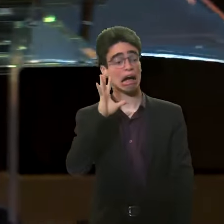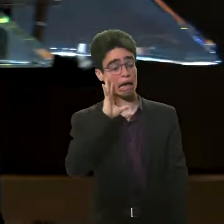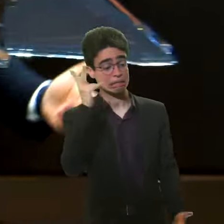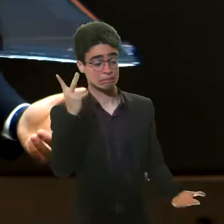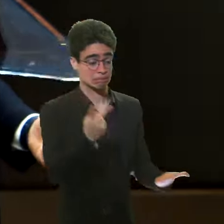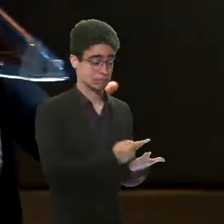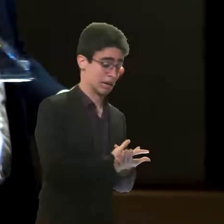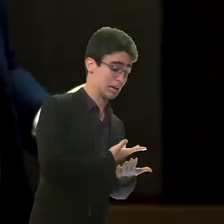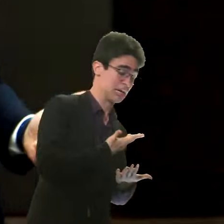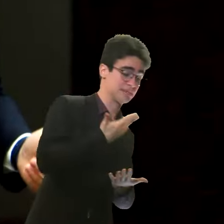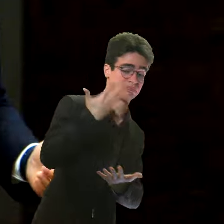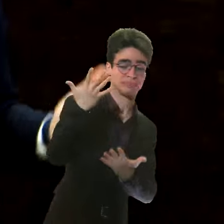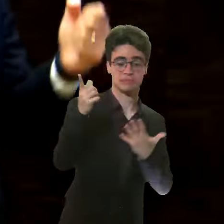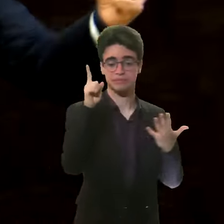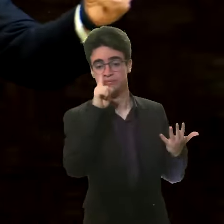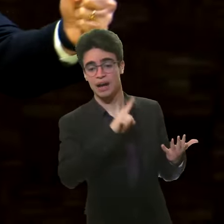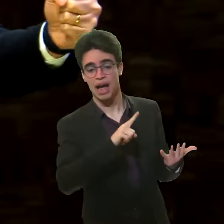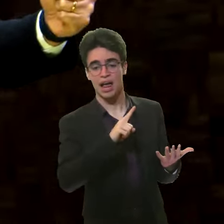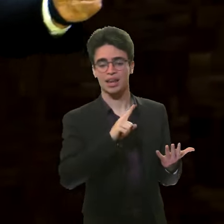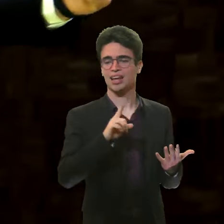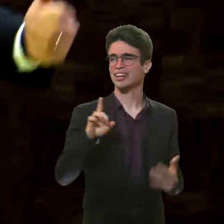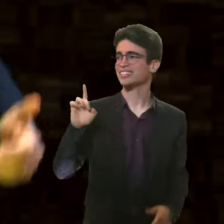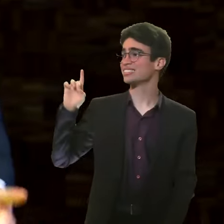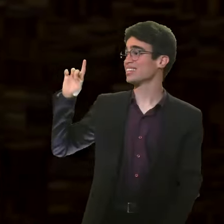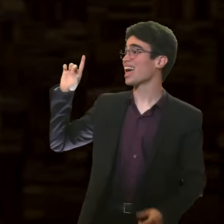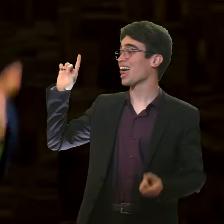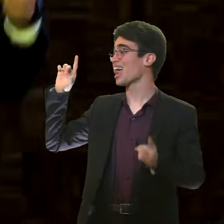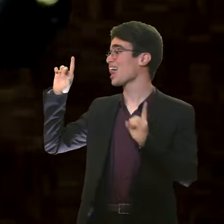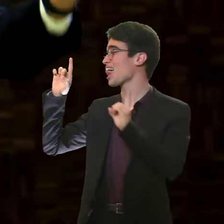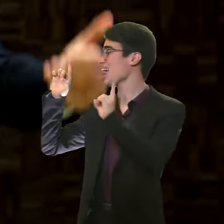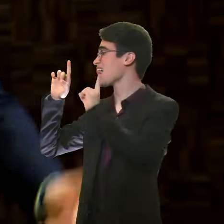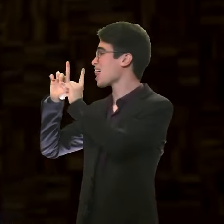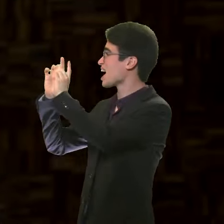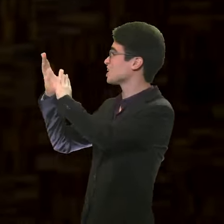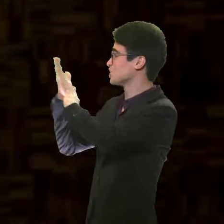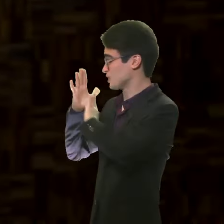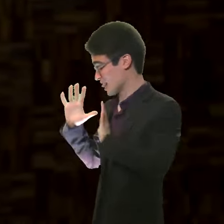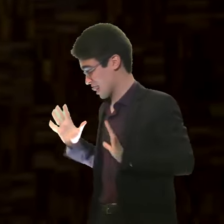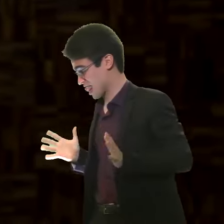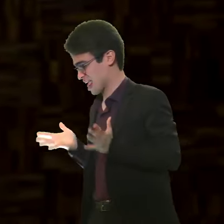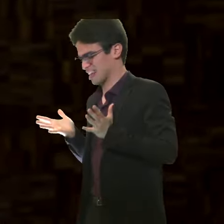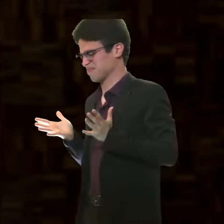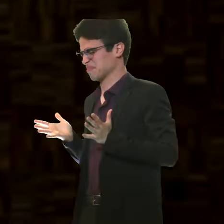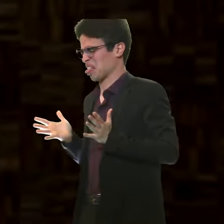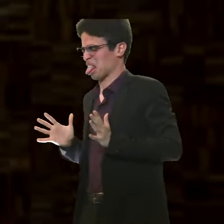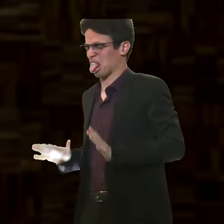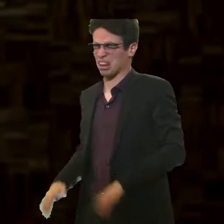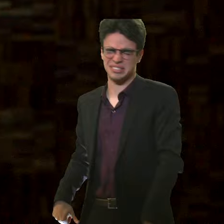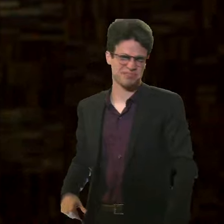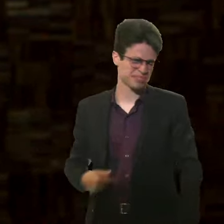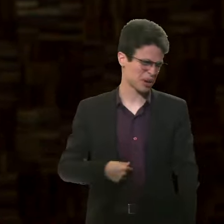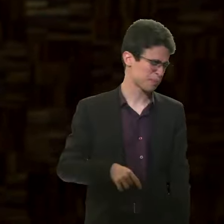tropeçada, vacilou, ao invés de se aproximar de Deus para se levantar, começa a desistir.